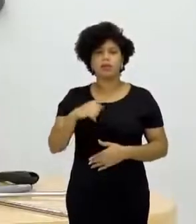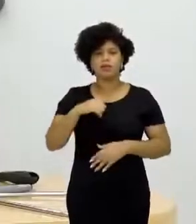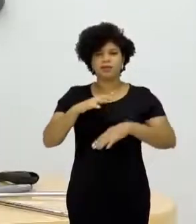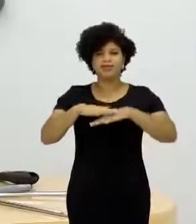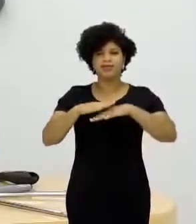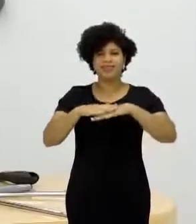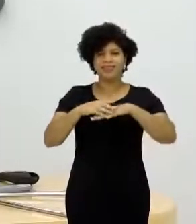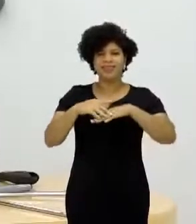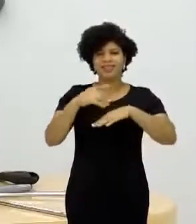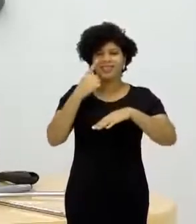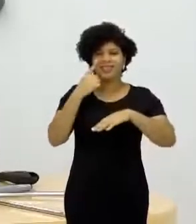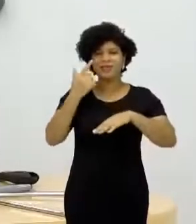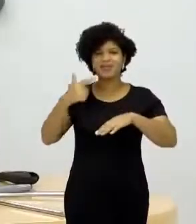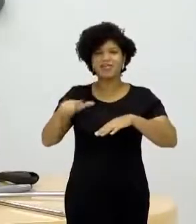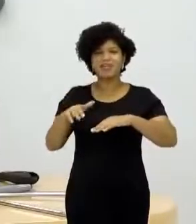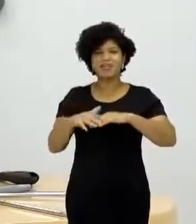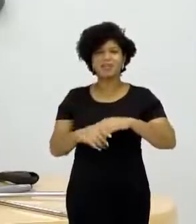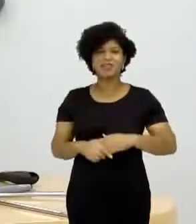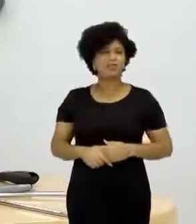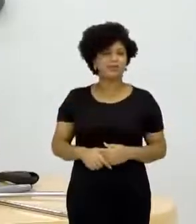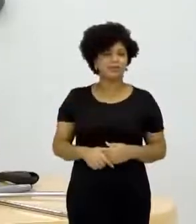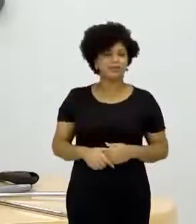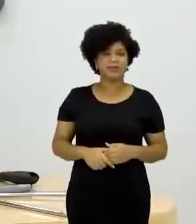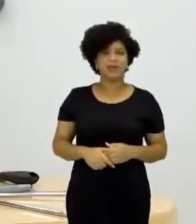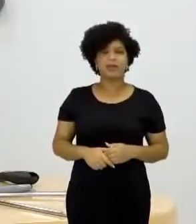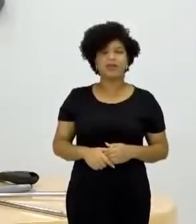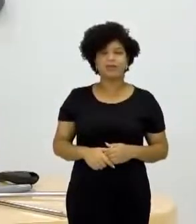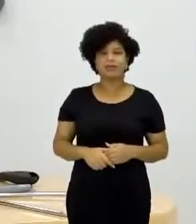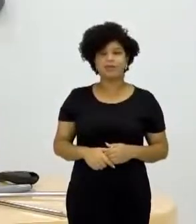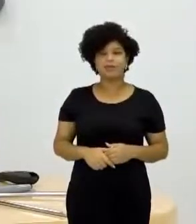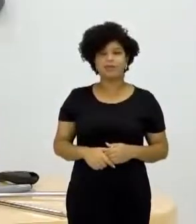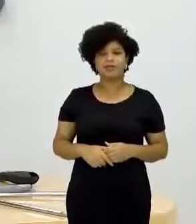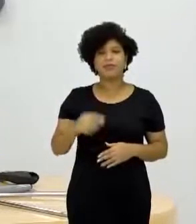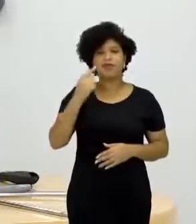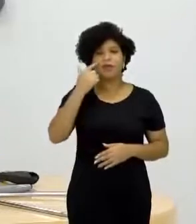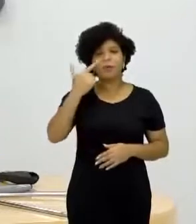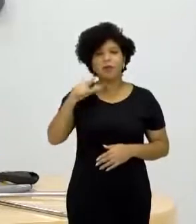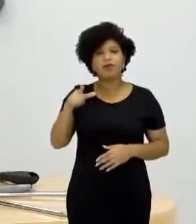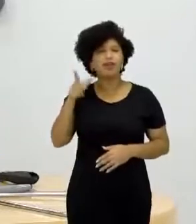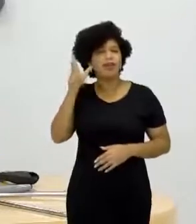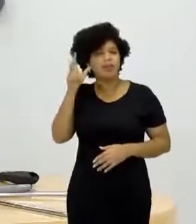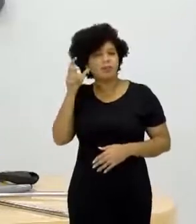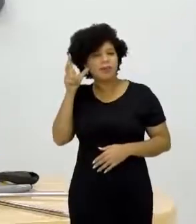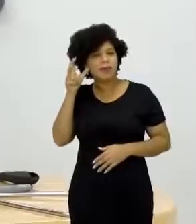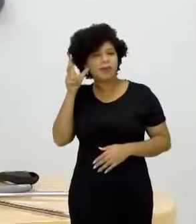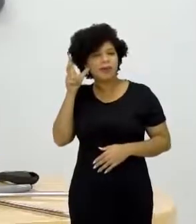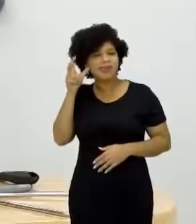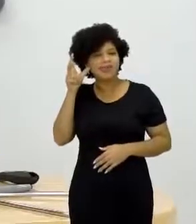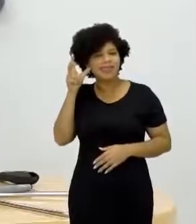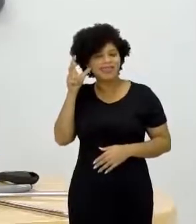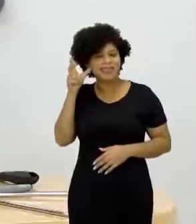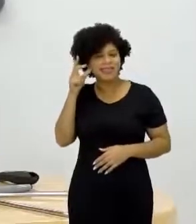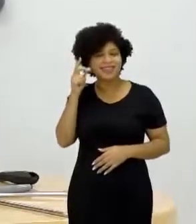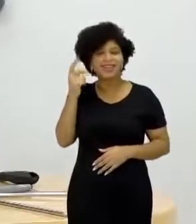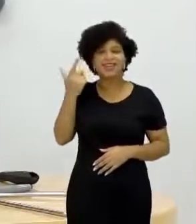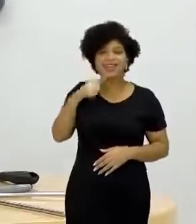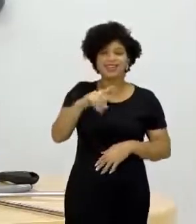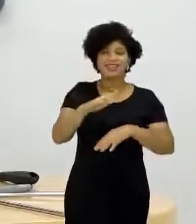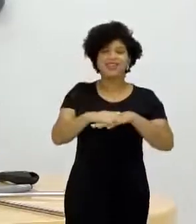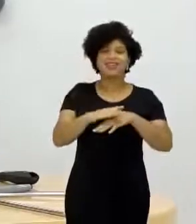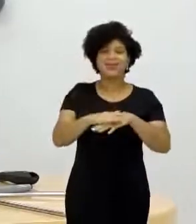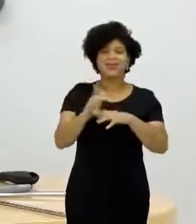pessoal. Lembra? O morcego, ele se localiza, ele é do som, né? Ele emite aí um som, determinado som. E aí também tem a ver com reflexão do som e sabe